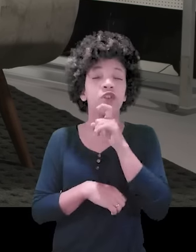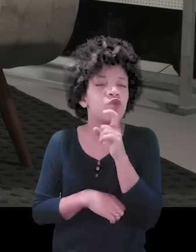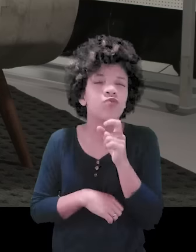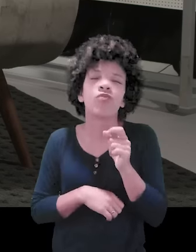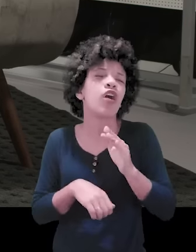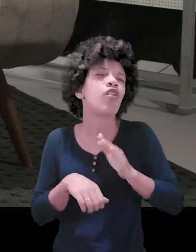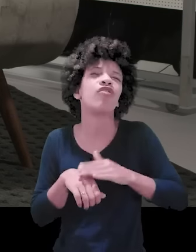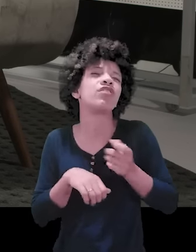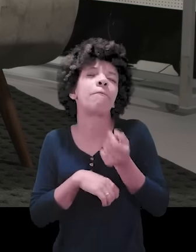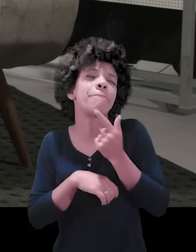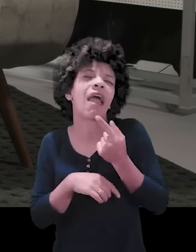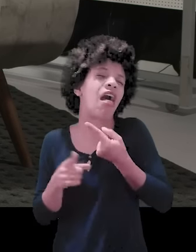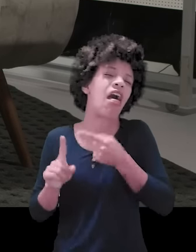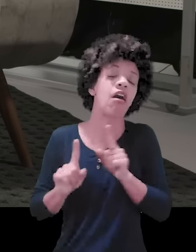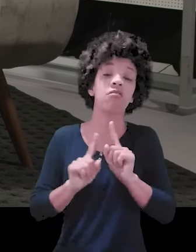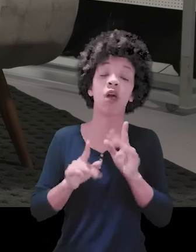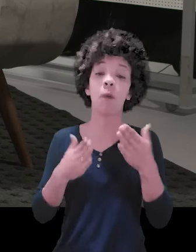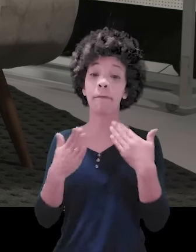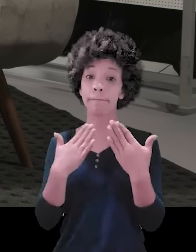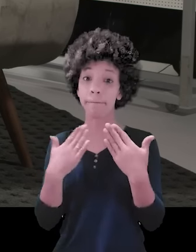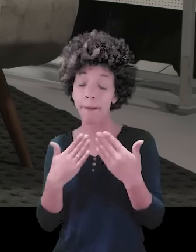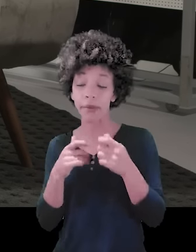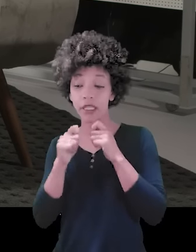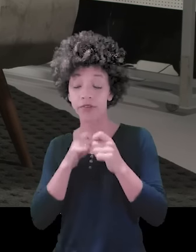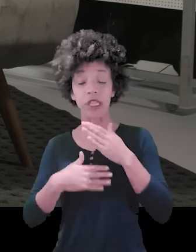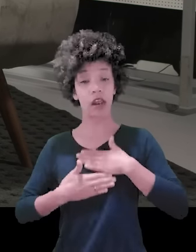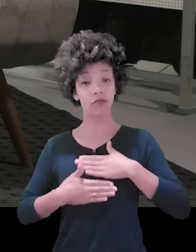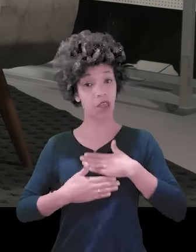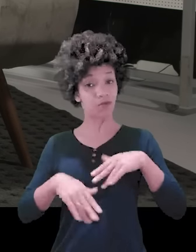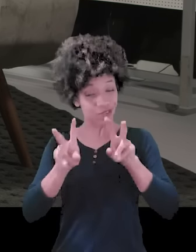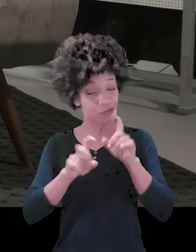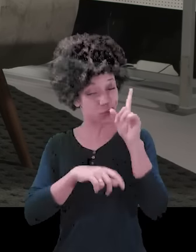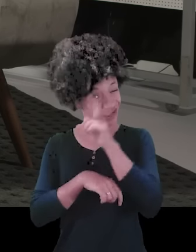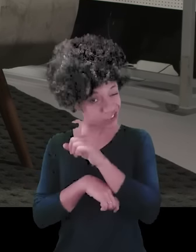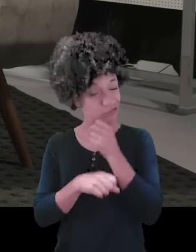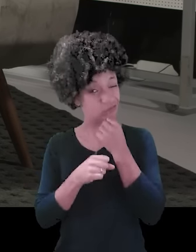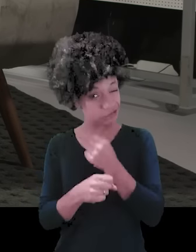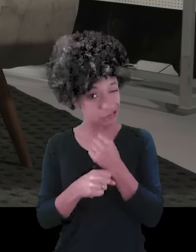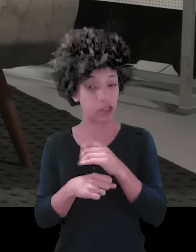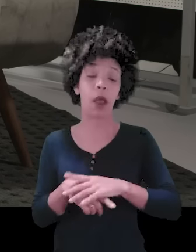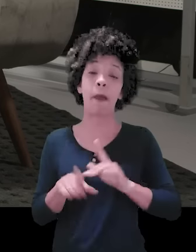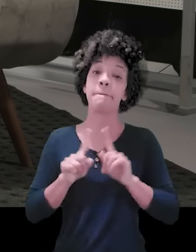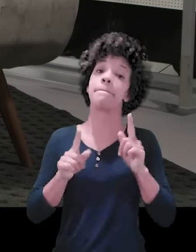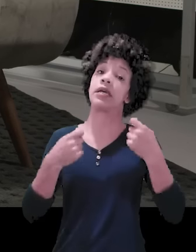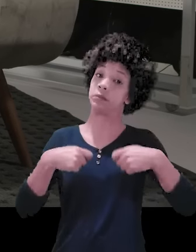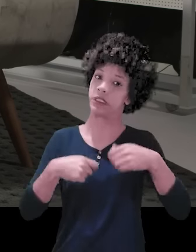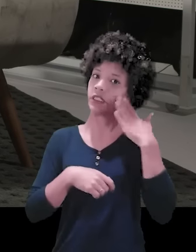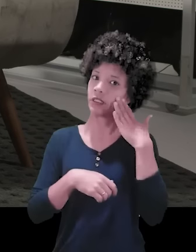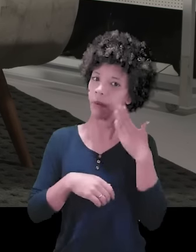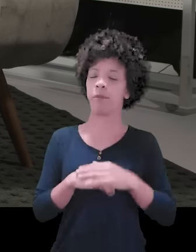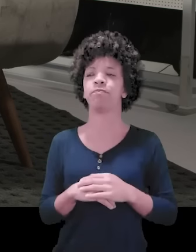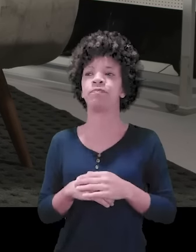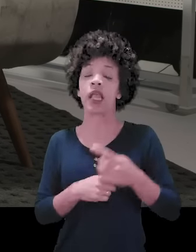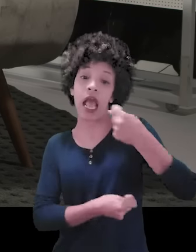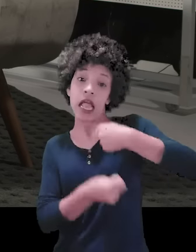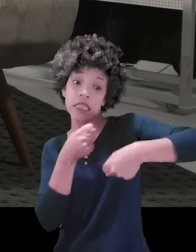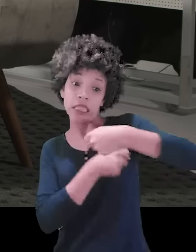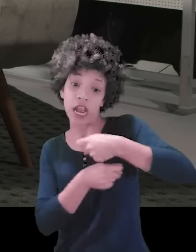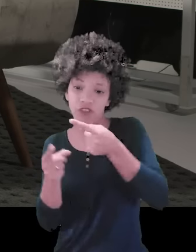juro que eu não vou fazer piada mas a gente vai tentar bater um papo leve de um tema muito pesado certo né as pessoas precisam saber tá falando de